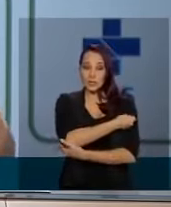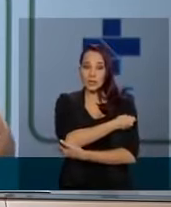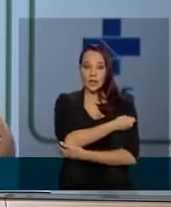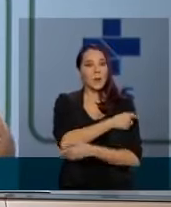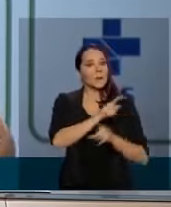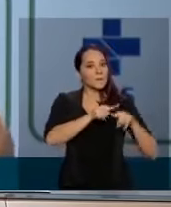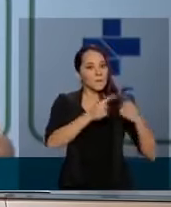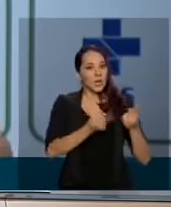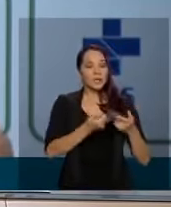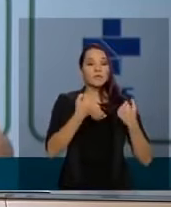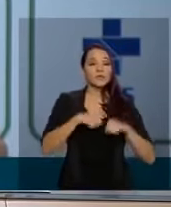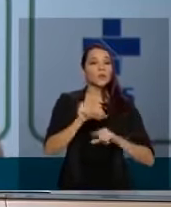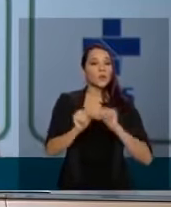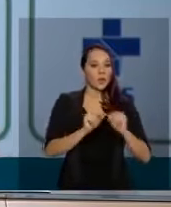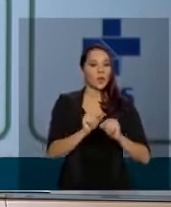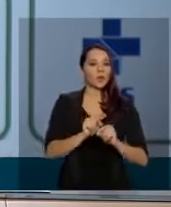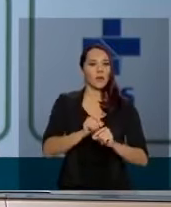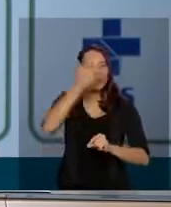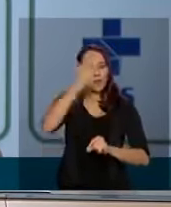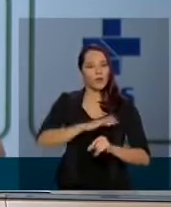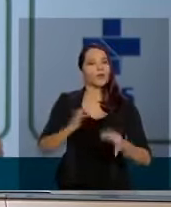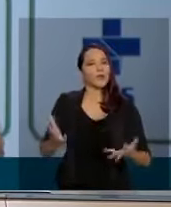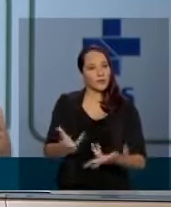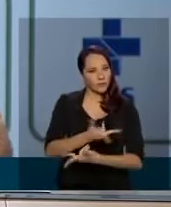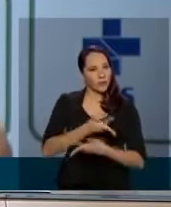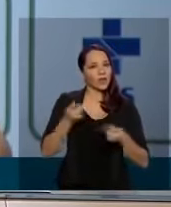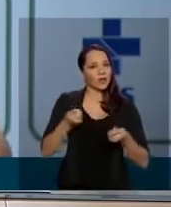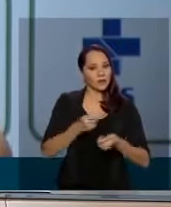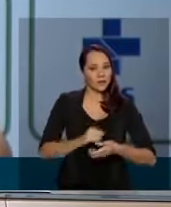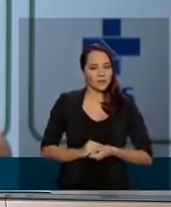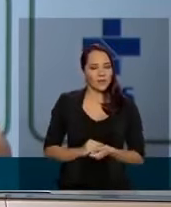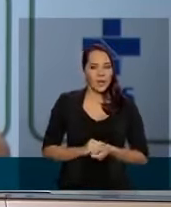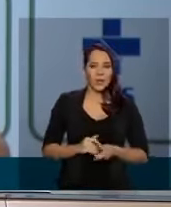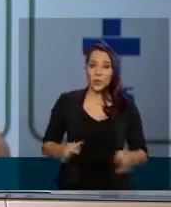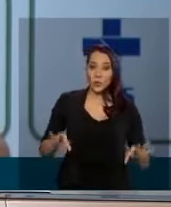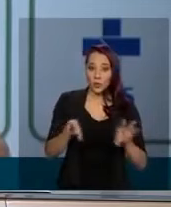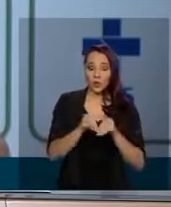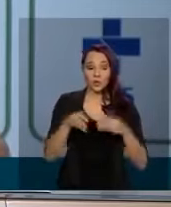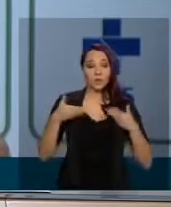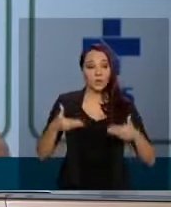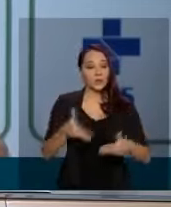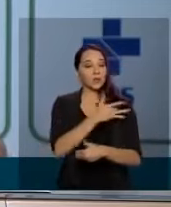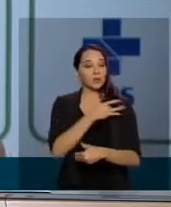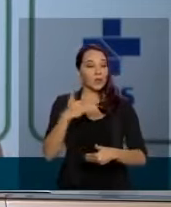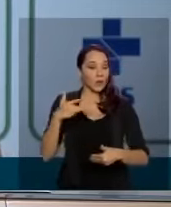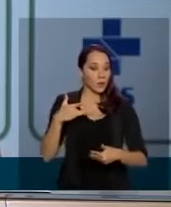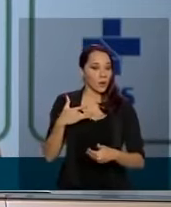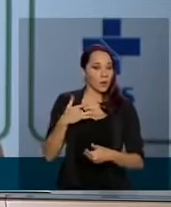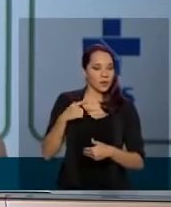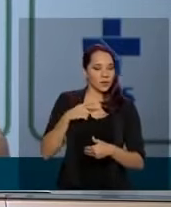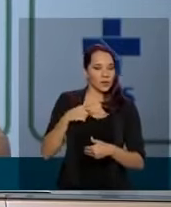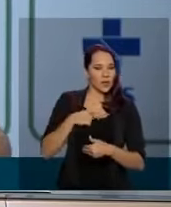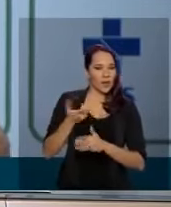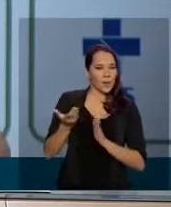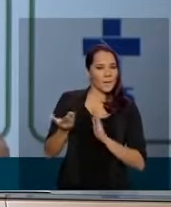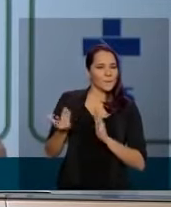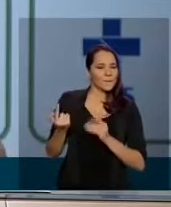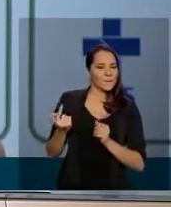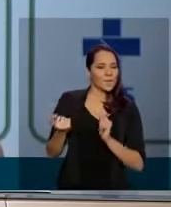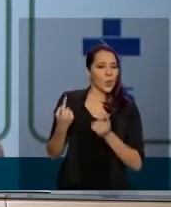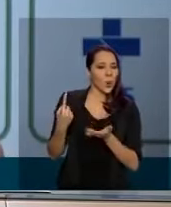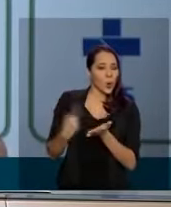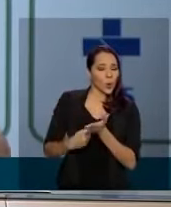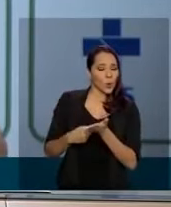esteja com sua eficácia comprovada. De todas elas, o Ministério da Saúde tem feito uma parceria, uma